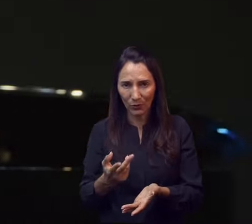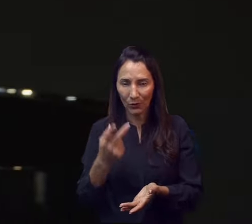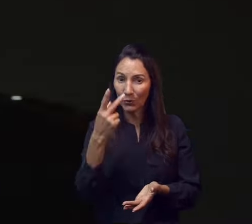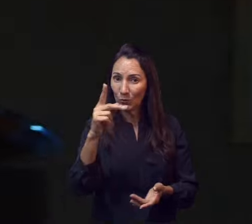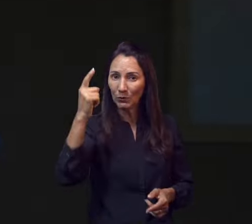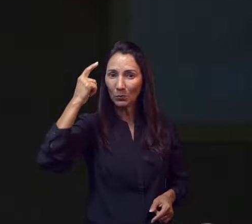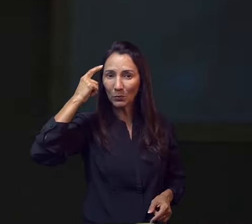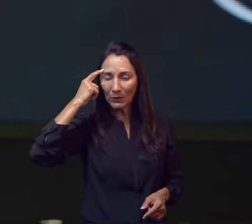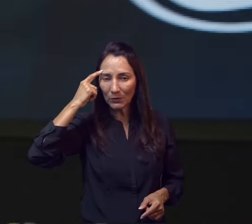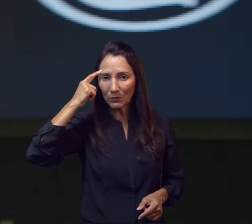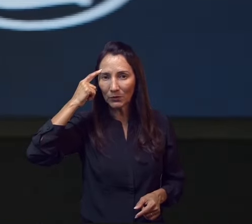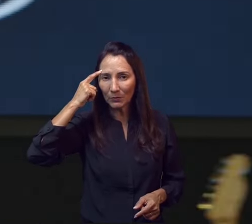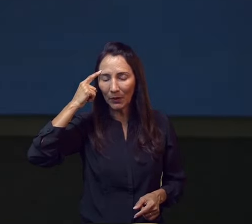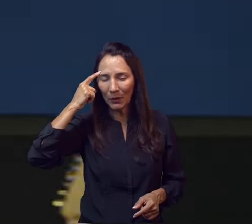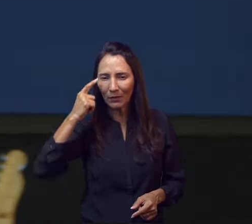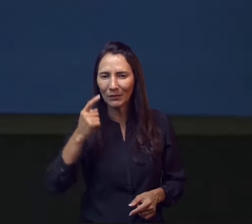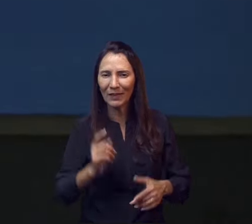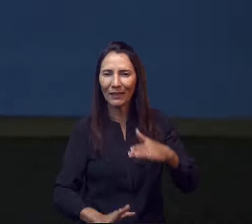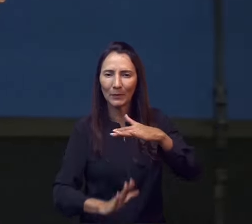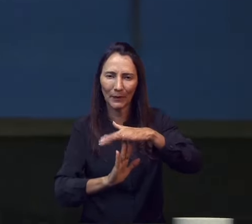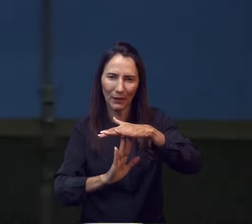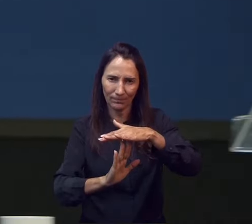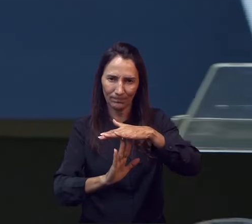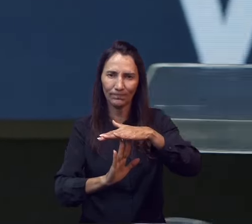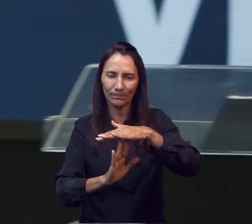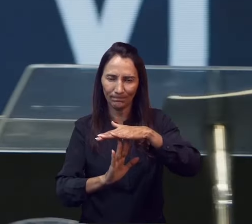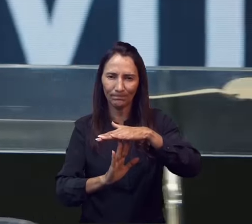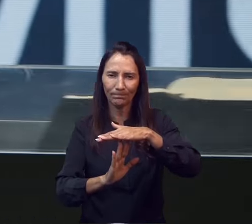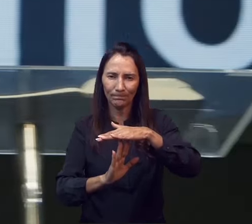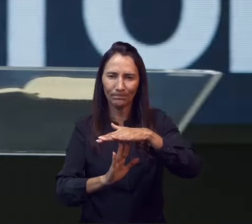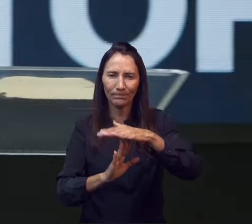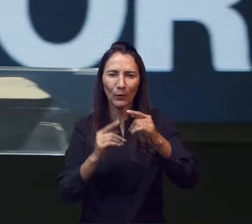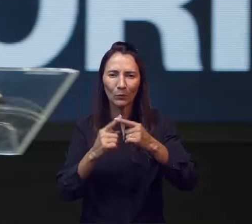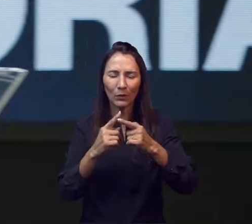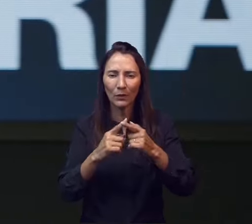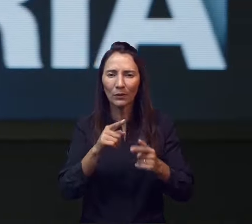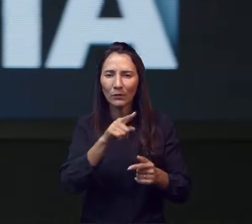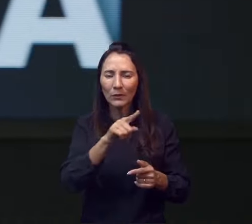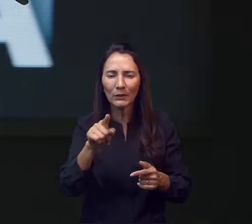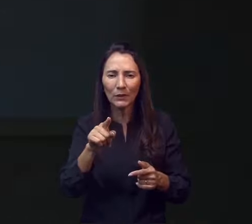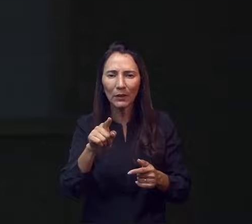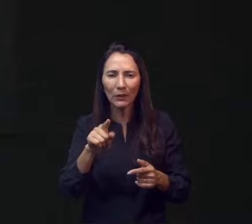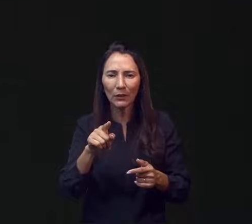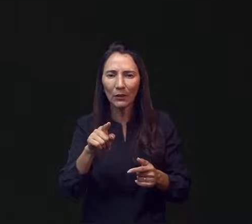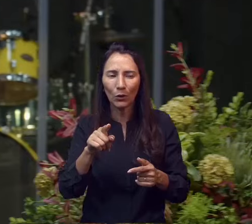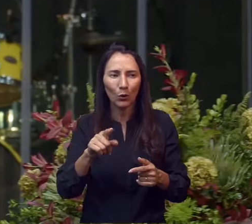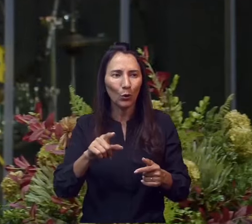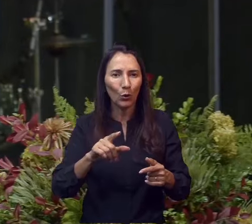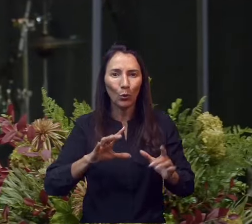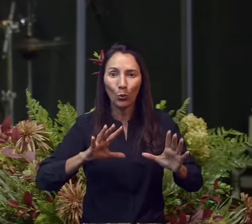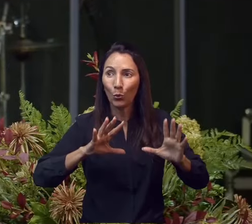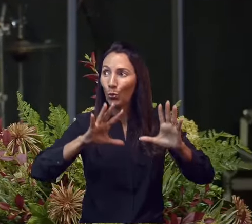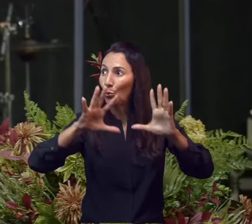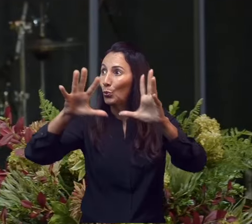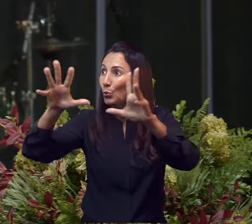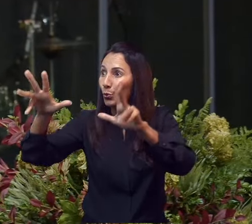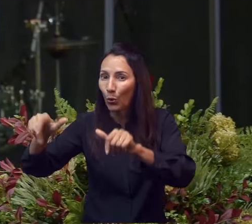pensamento é limitado porque você não tem o domínio de todo o conhecimento